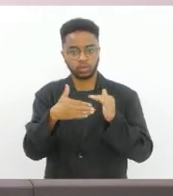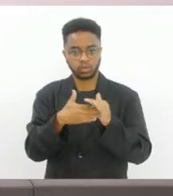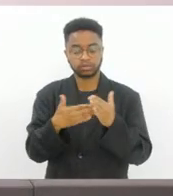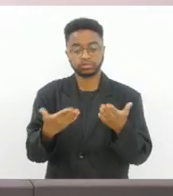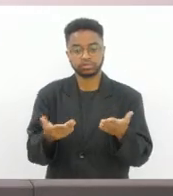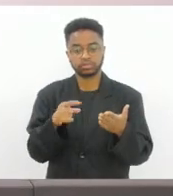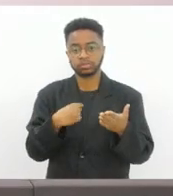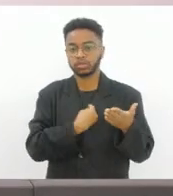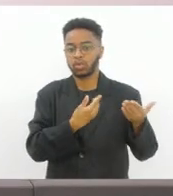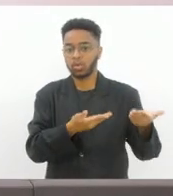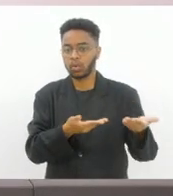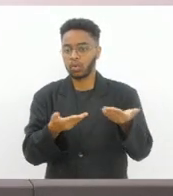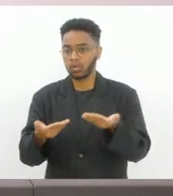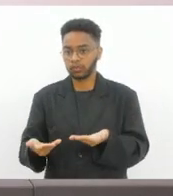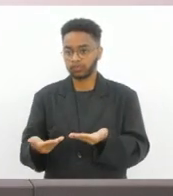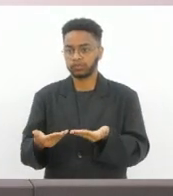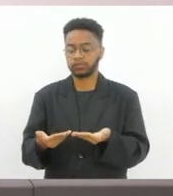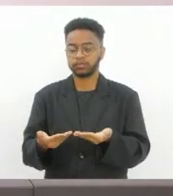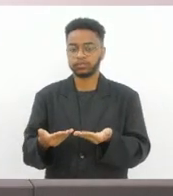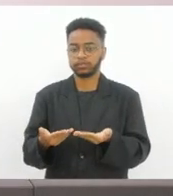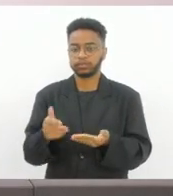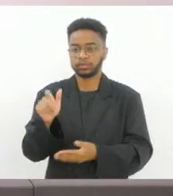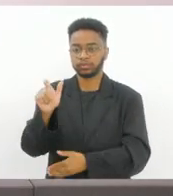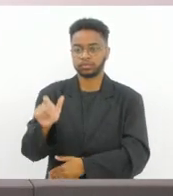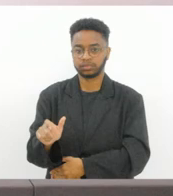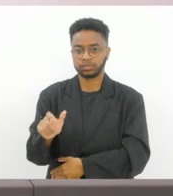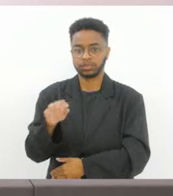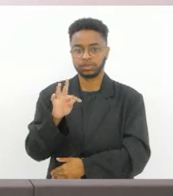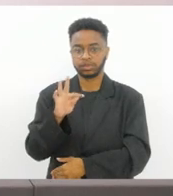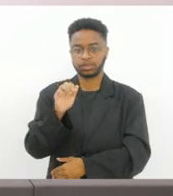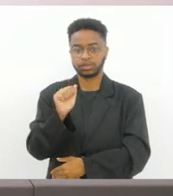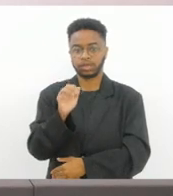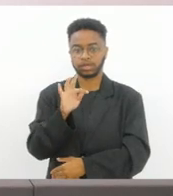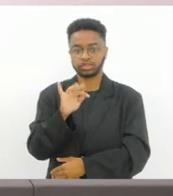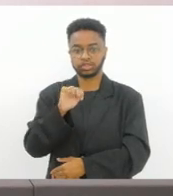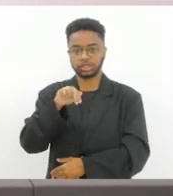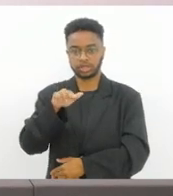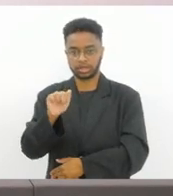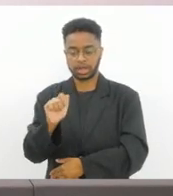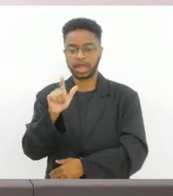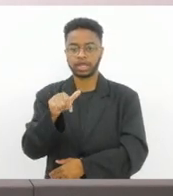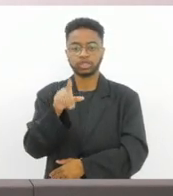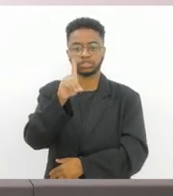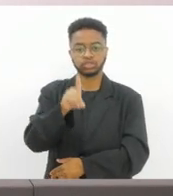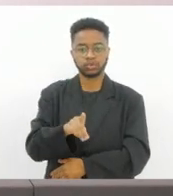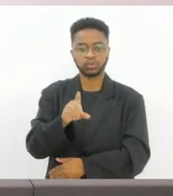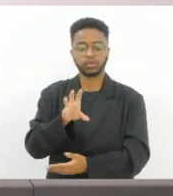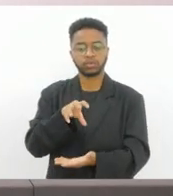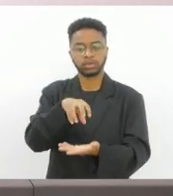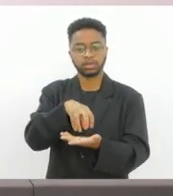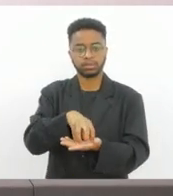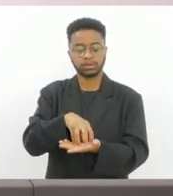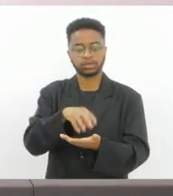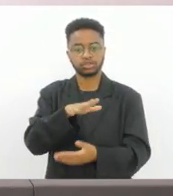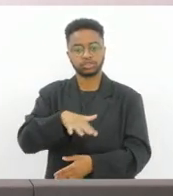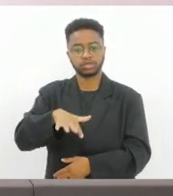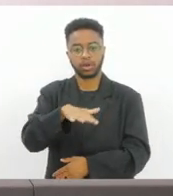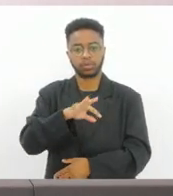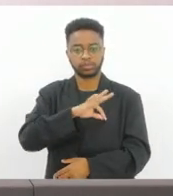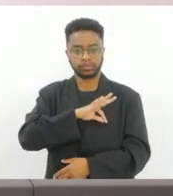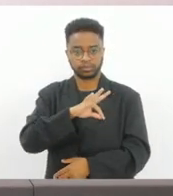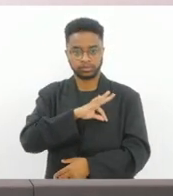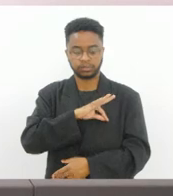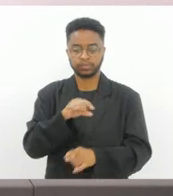convidamos também a senhora doutora Tatiana Queiroz, que é diretora do Departamento-Geral de Polícia